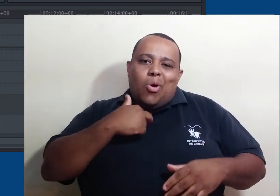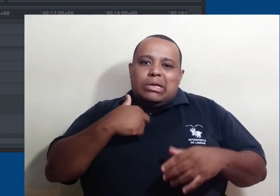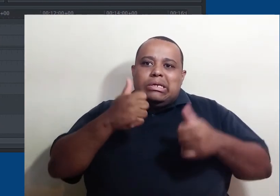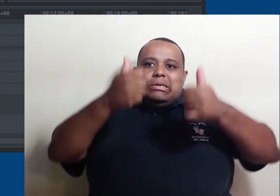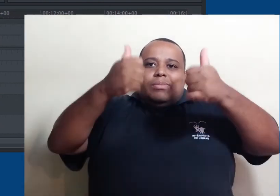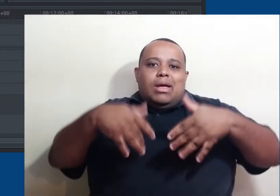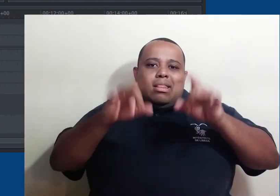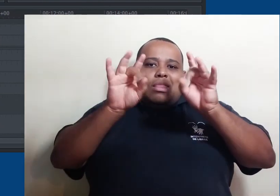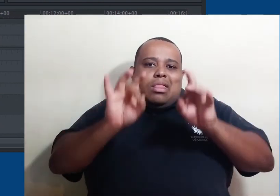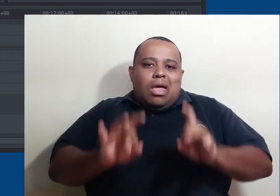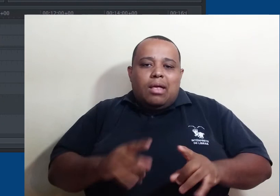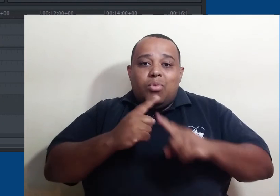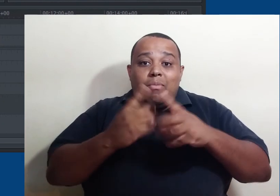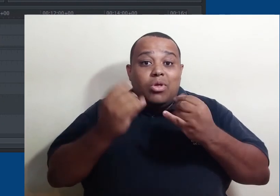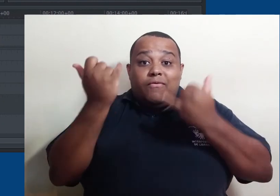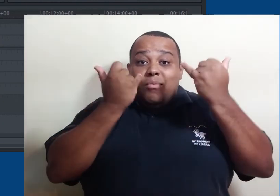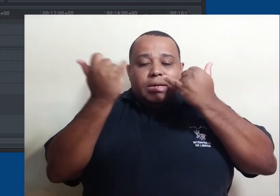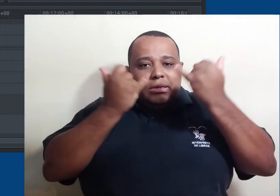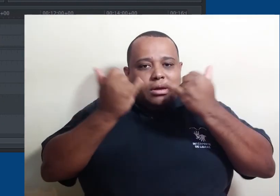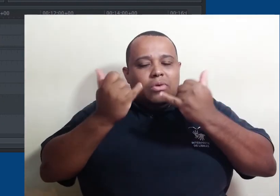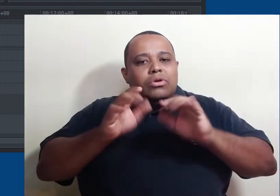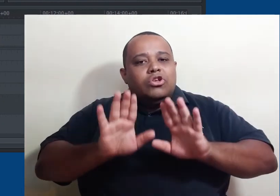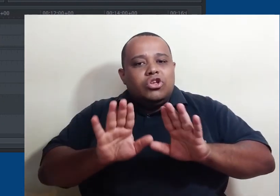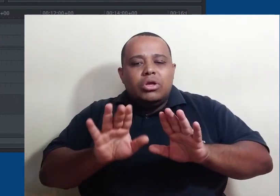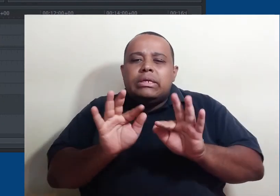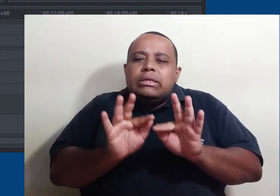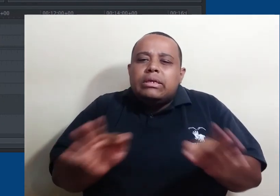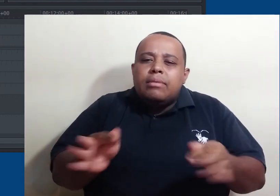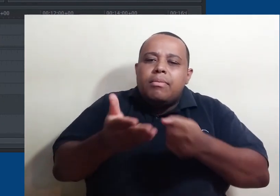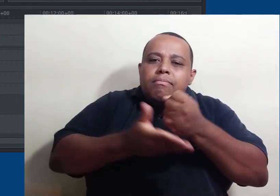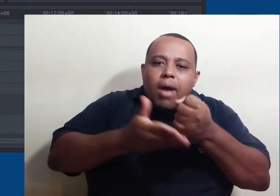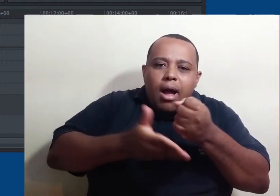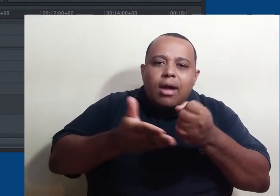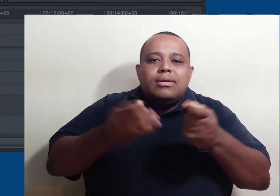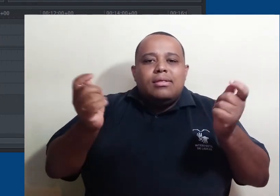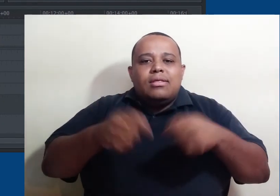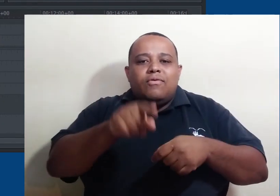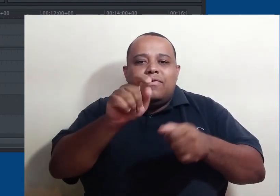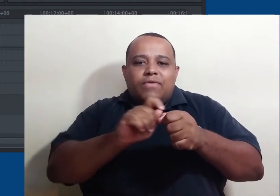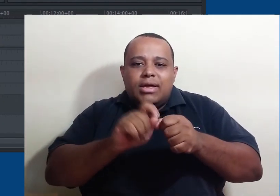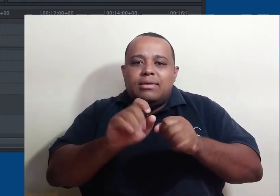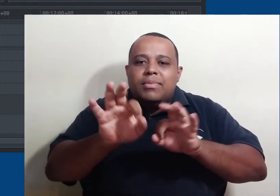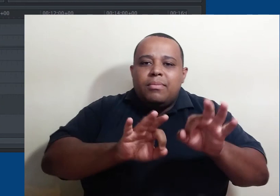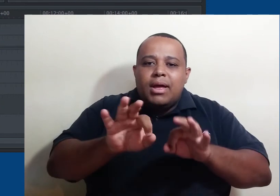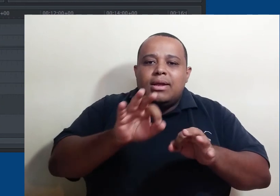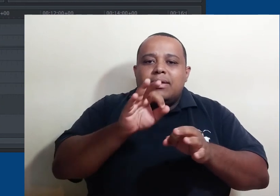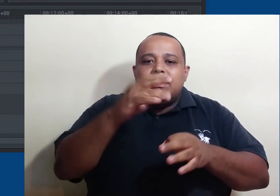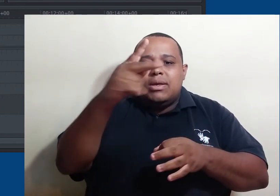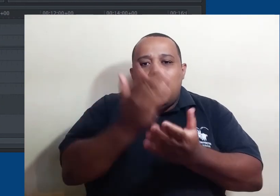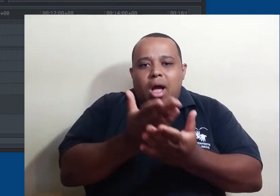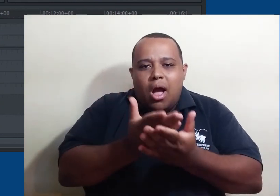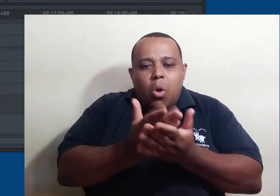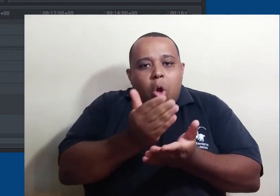detalhes, o curso ia ficar muito pesado e ia ser realmente muita informação para passar de uma vez para vocês. Então eu quis apresentar aqui o básico para a gente montar uma aula